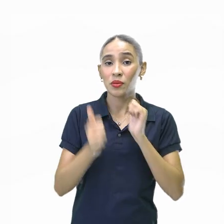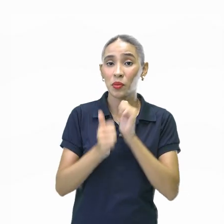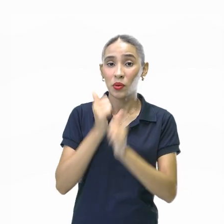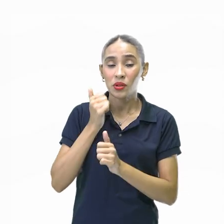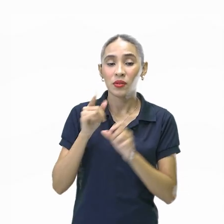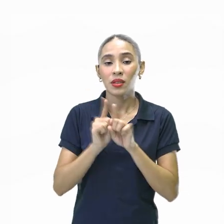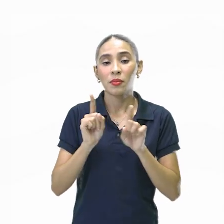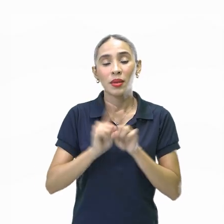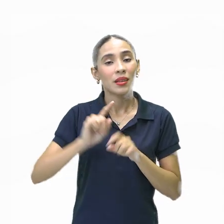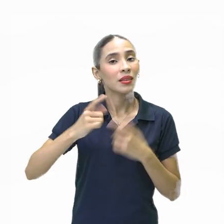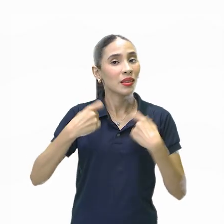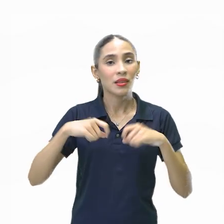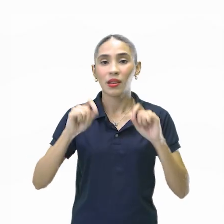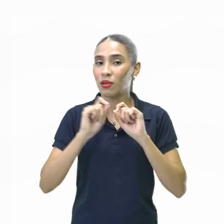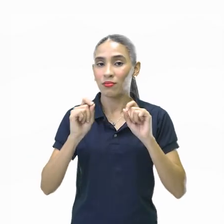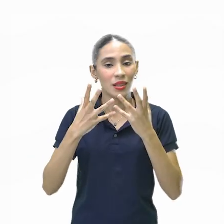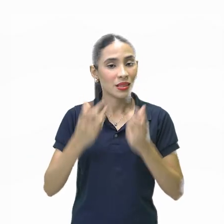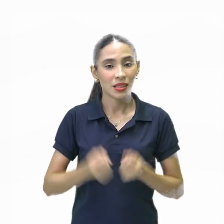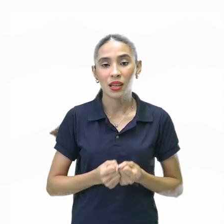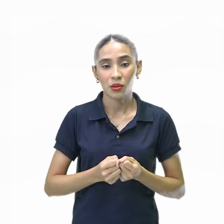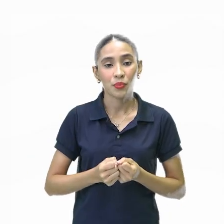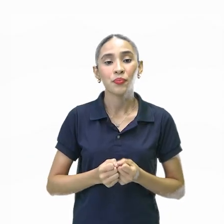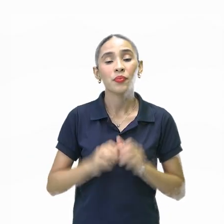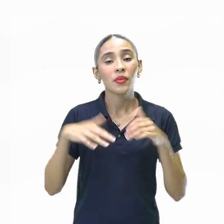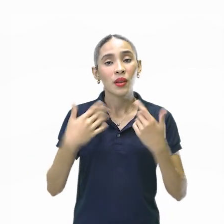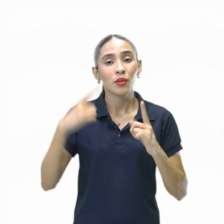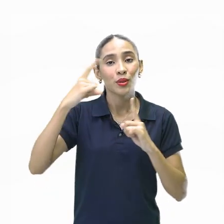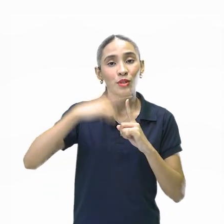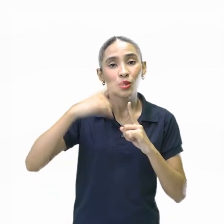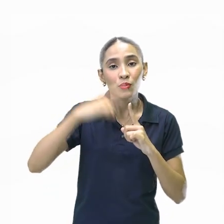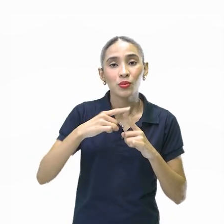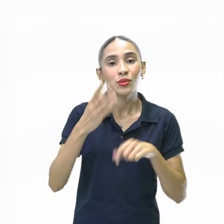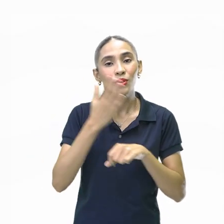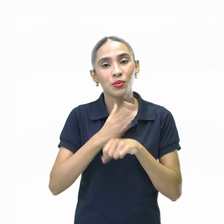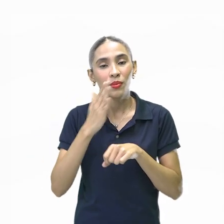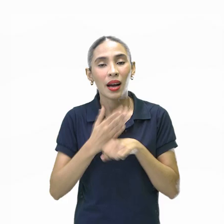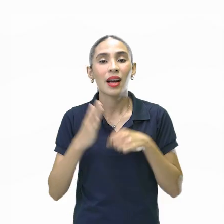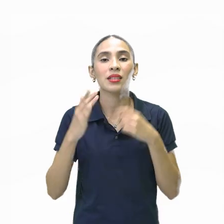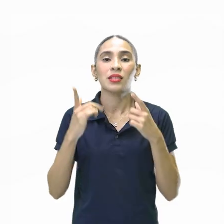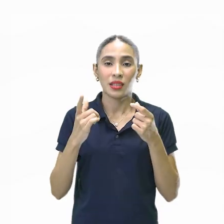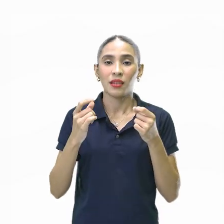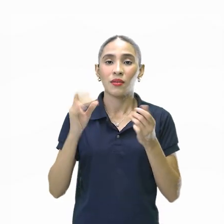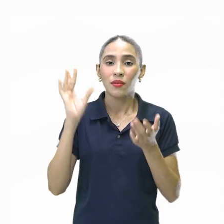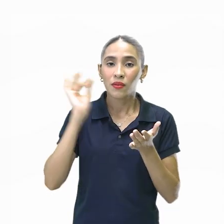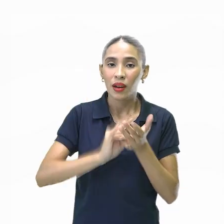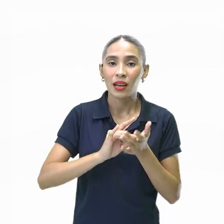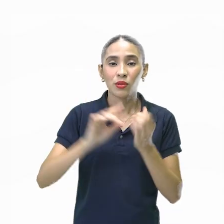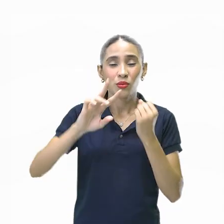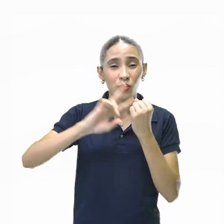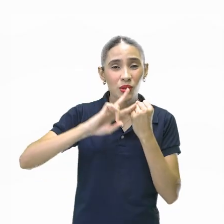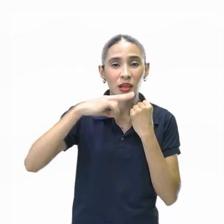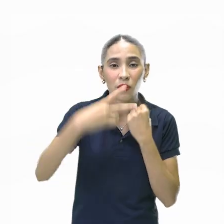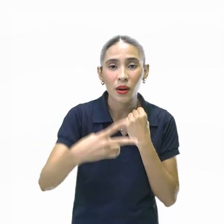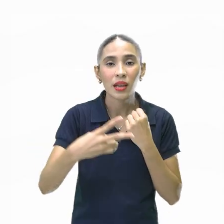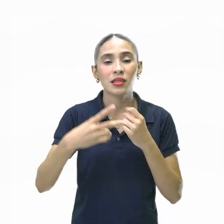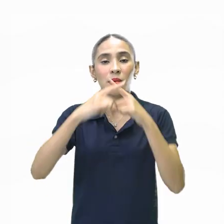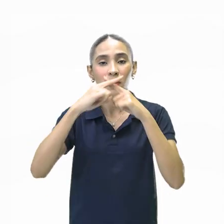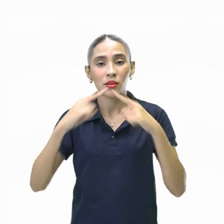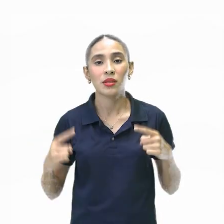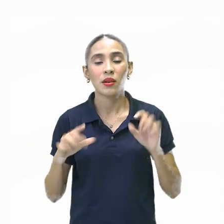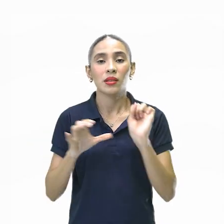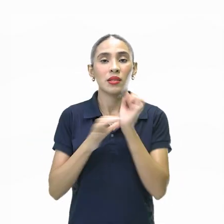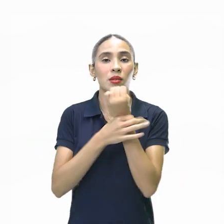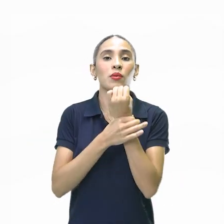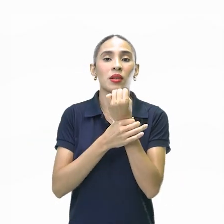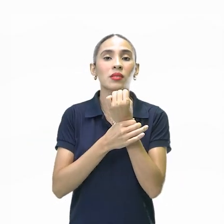não deve ser tolerado. Esse tipo de prática compromete a integridade das competições e a confiança do